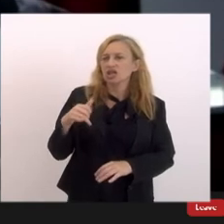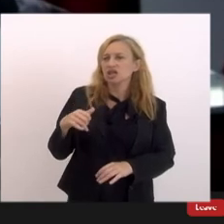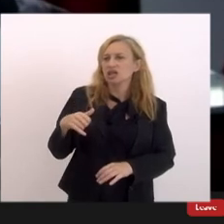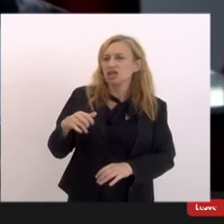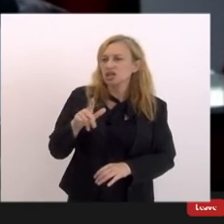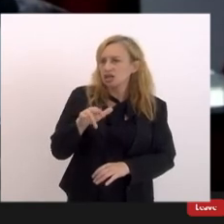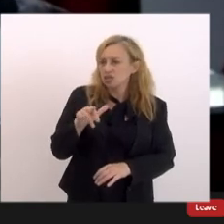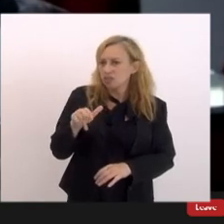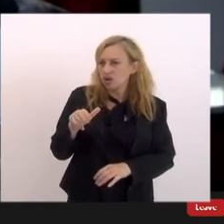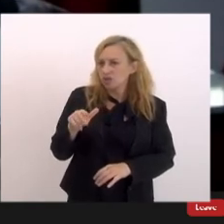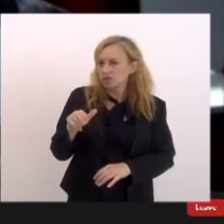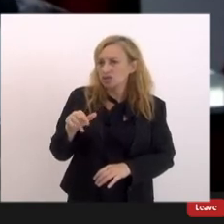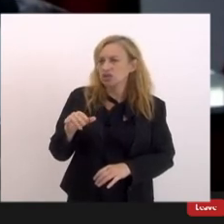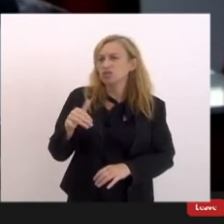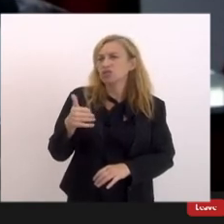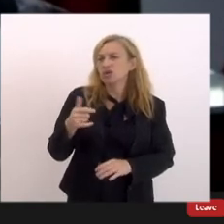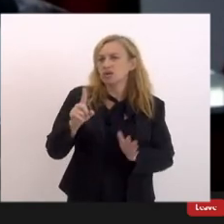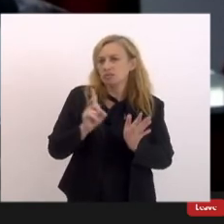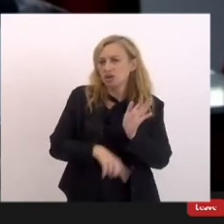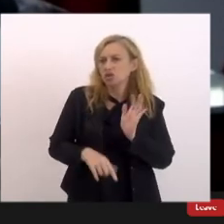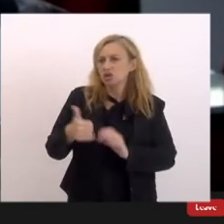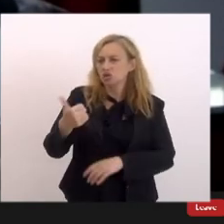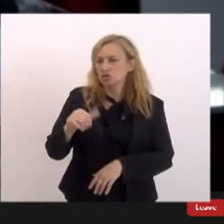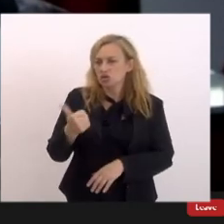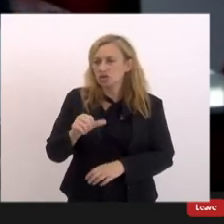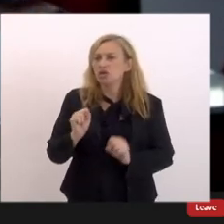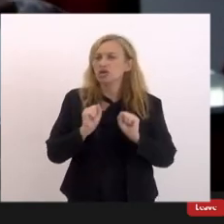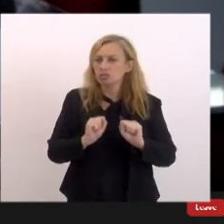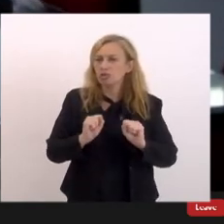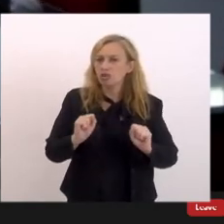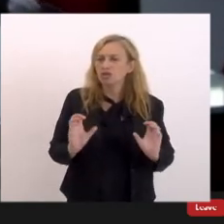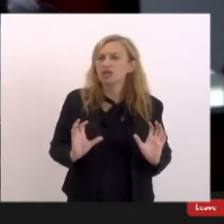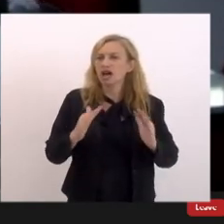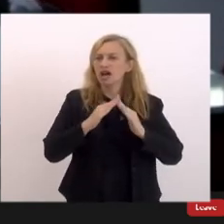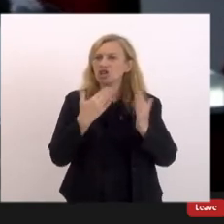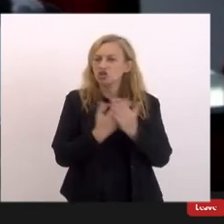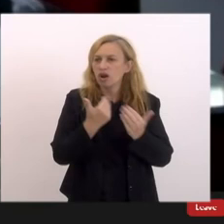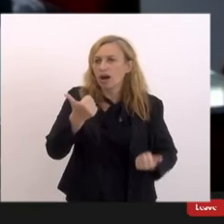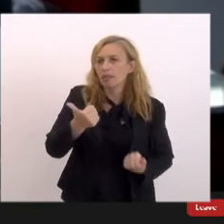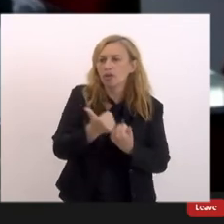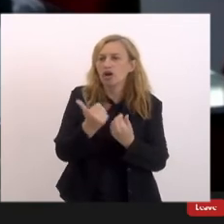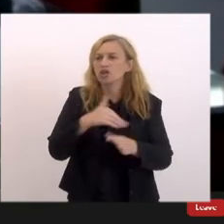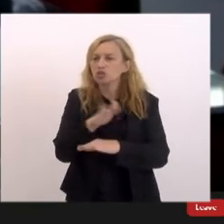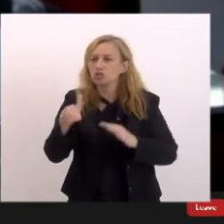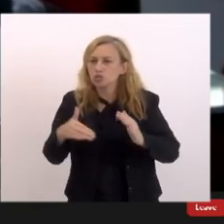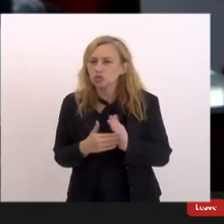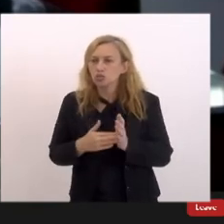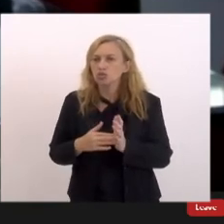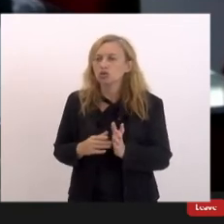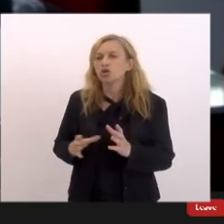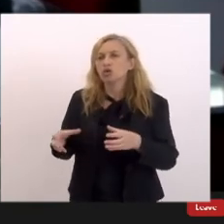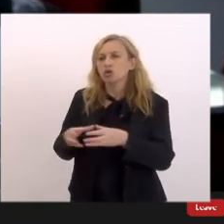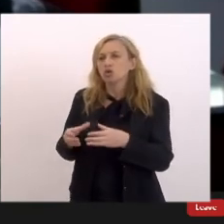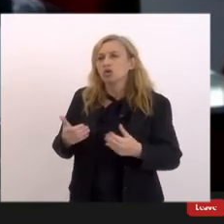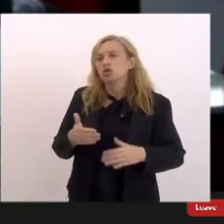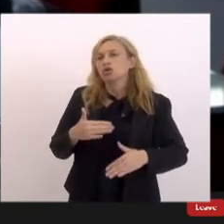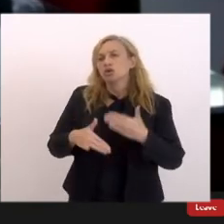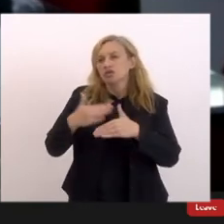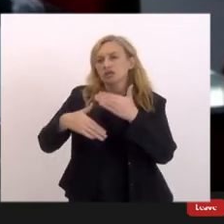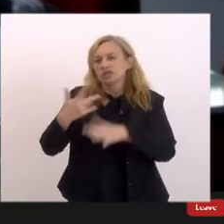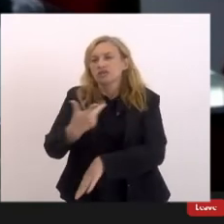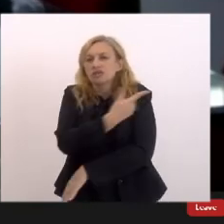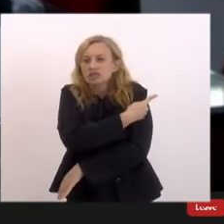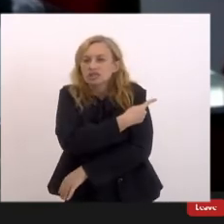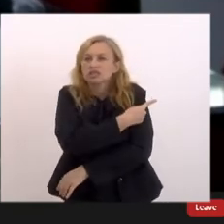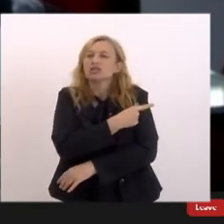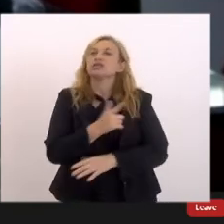primos, vizinhos, e a escola também pode apoiar toda a comunidade no avanço da vacinação nessa etapa, e a gente não